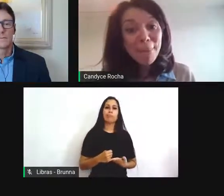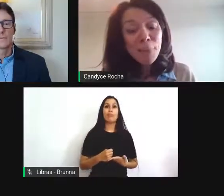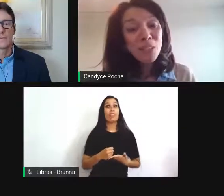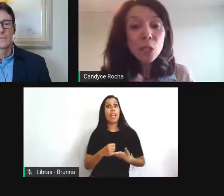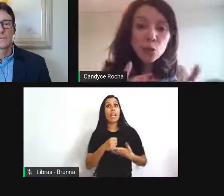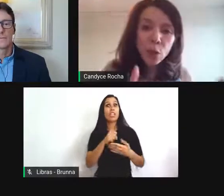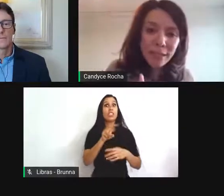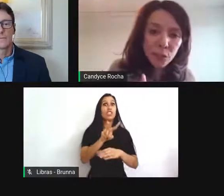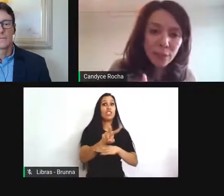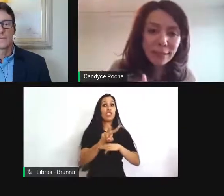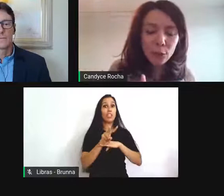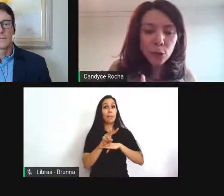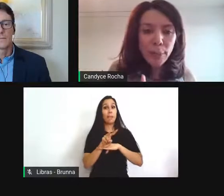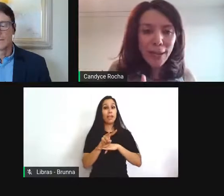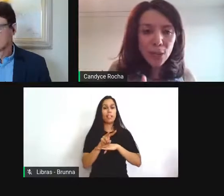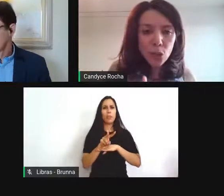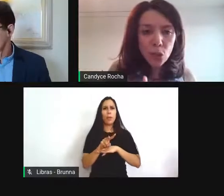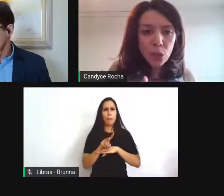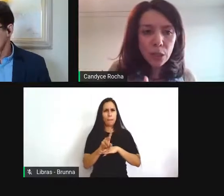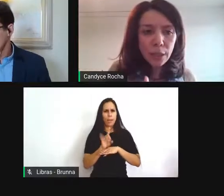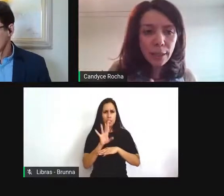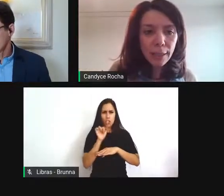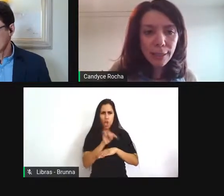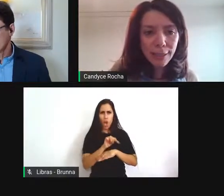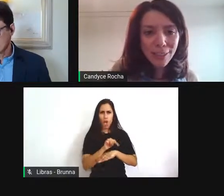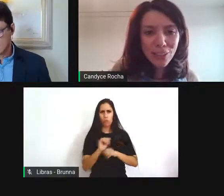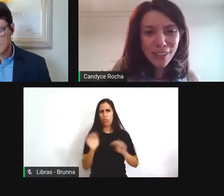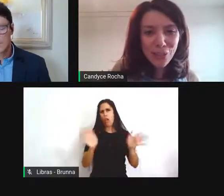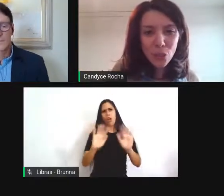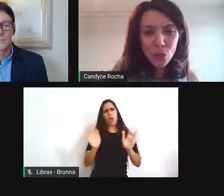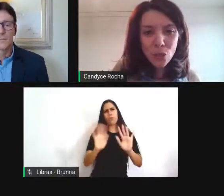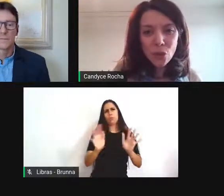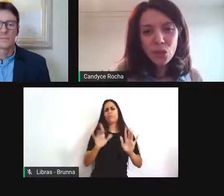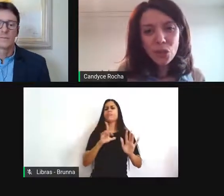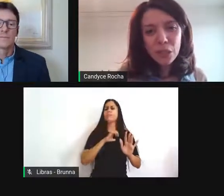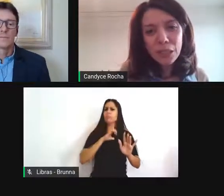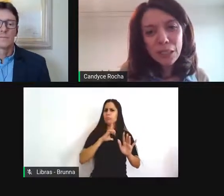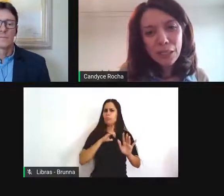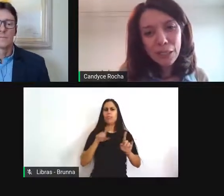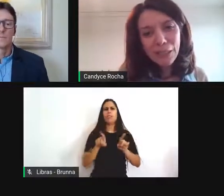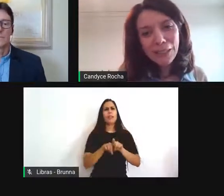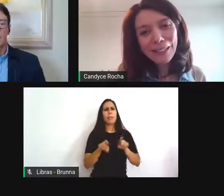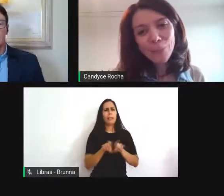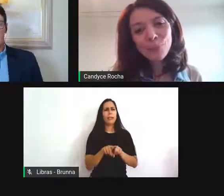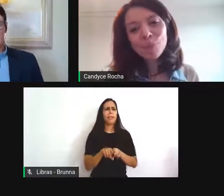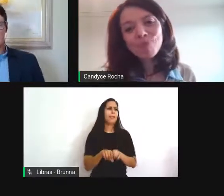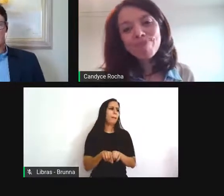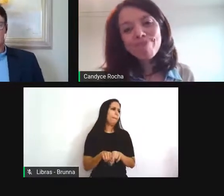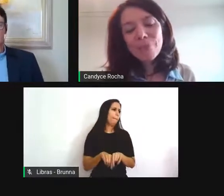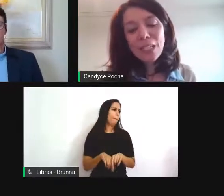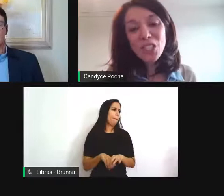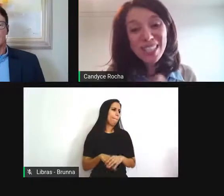empréstimos. Mas não só isso, ele tem toda a parte de serviços de